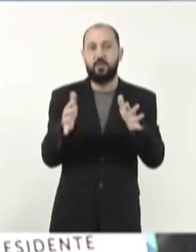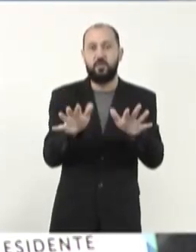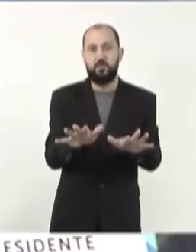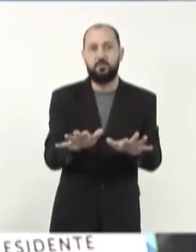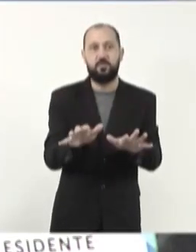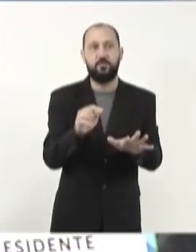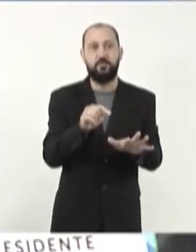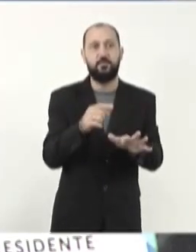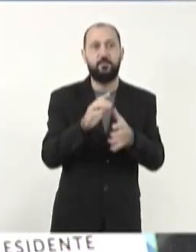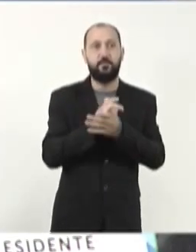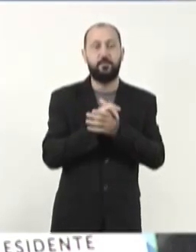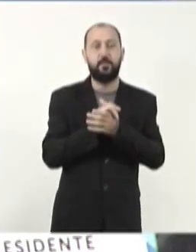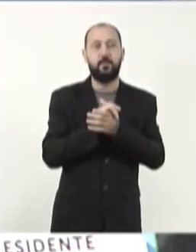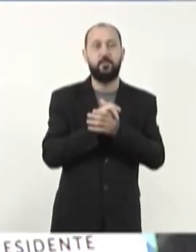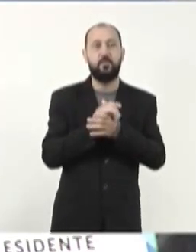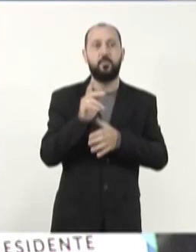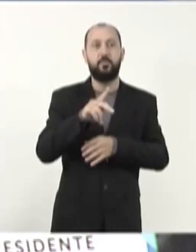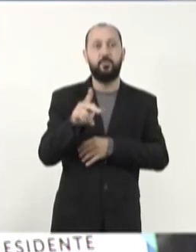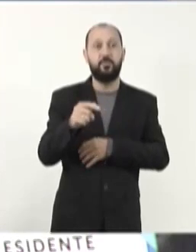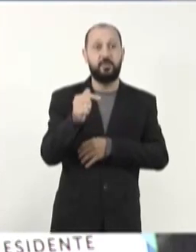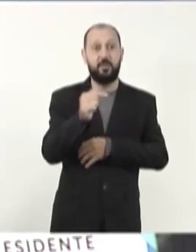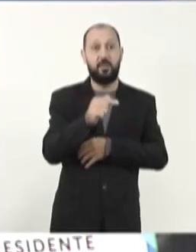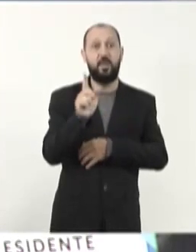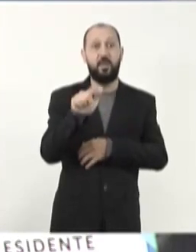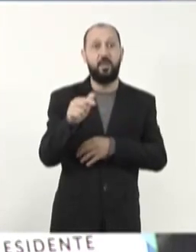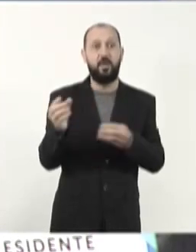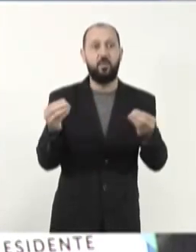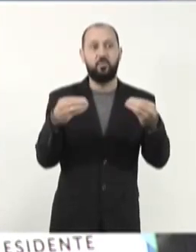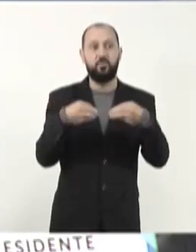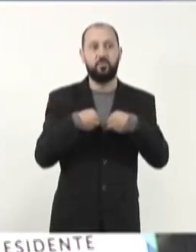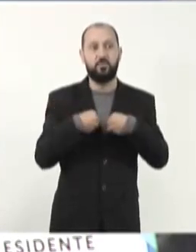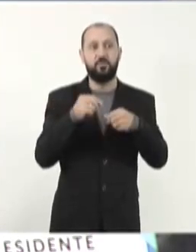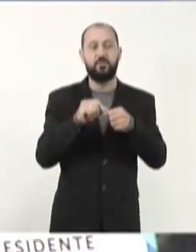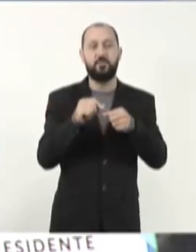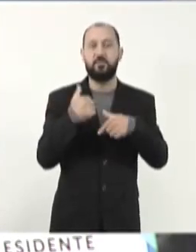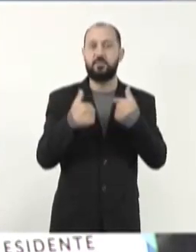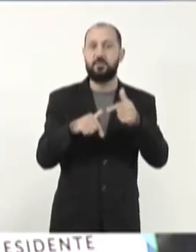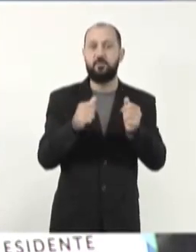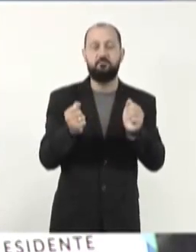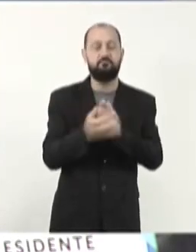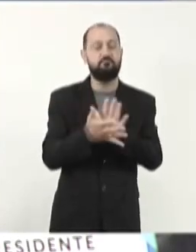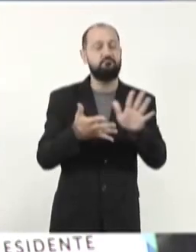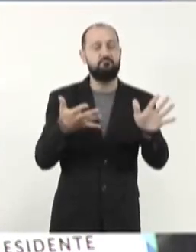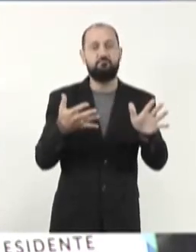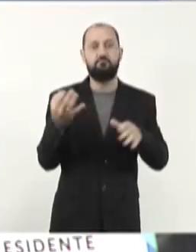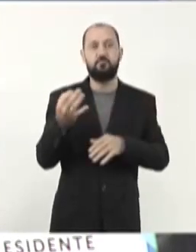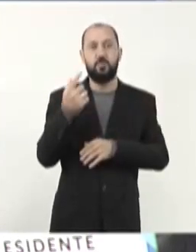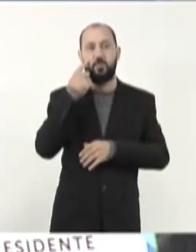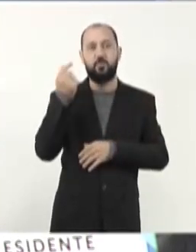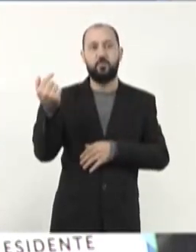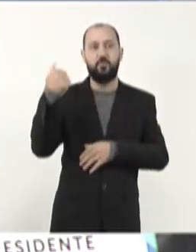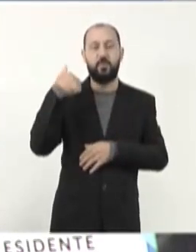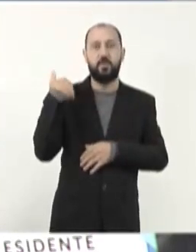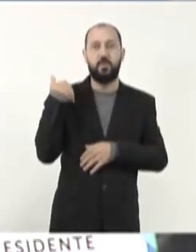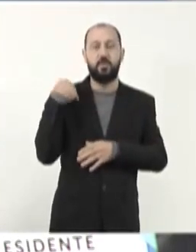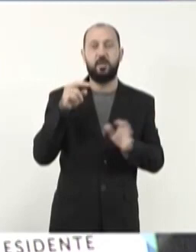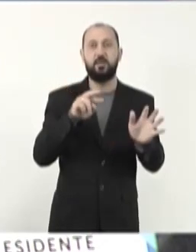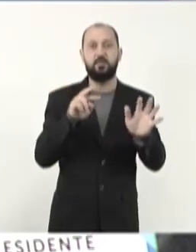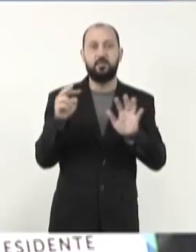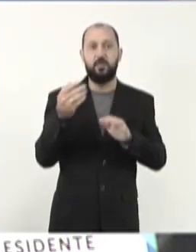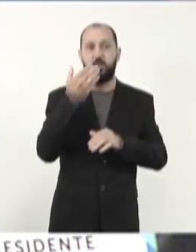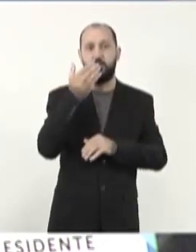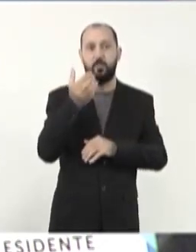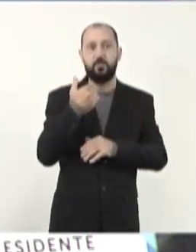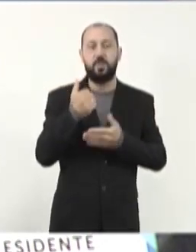inclusão, um professor que é autista e que está fazendo esse trabalho brilhante e que veio me visitar esta semana,